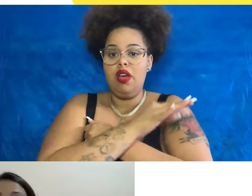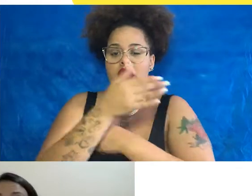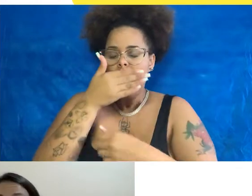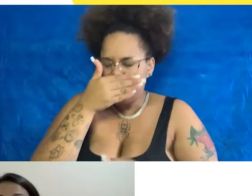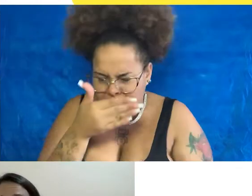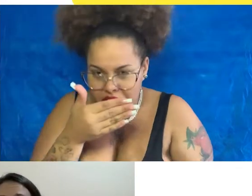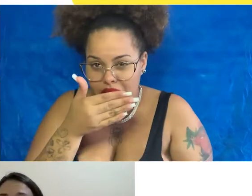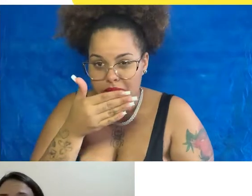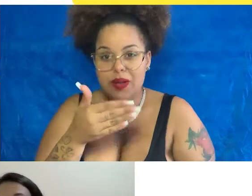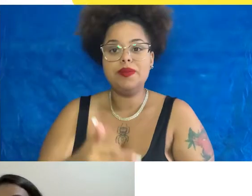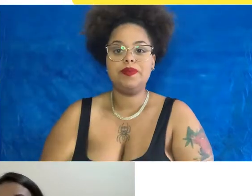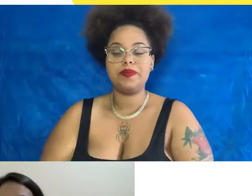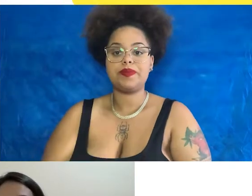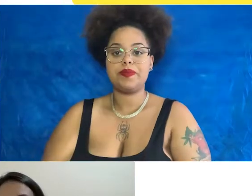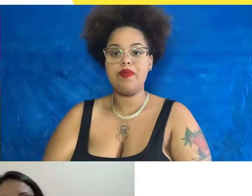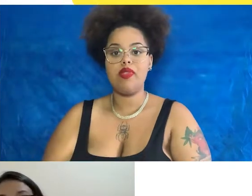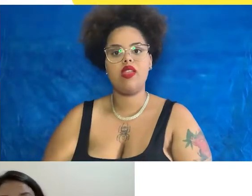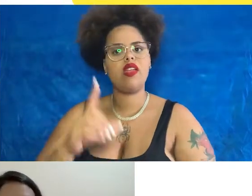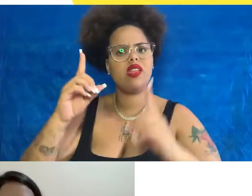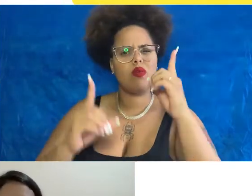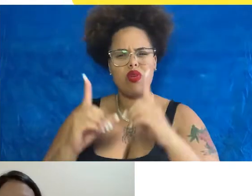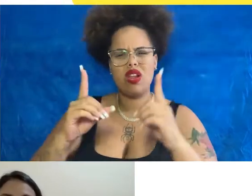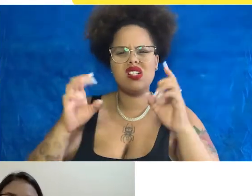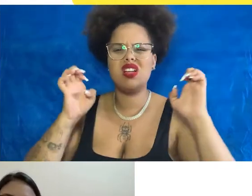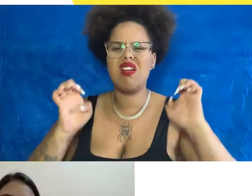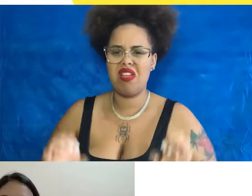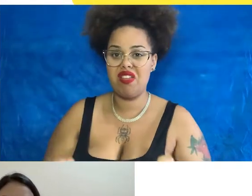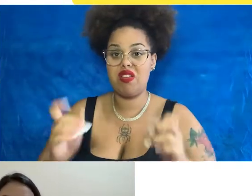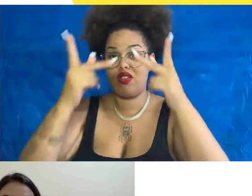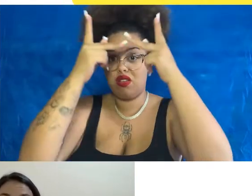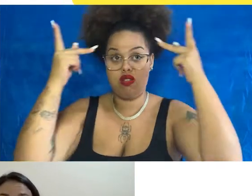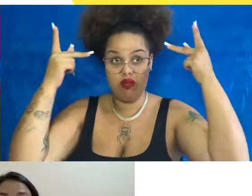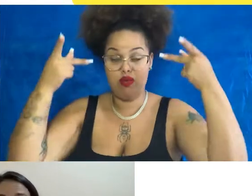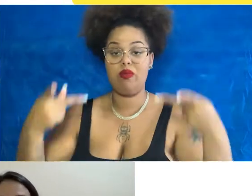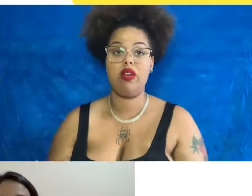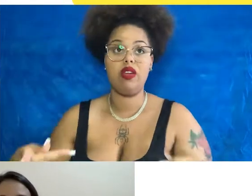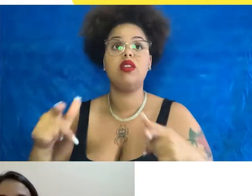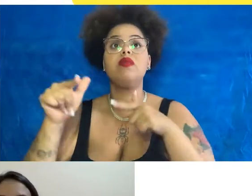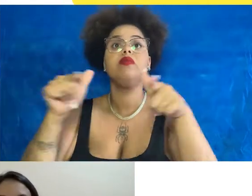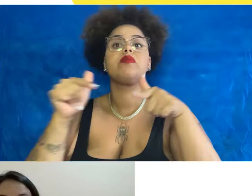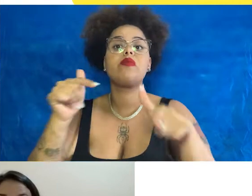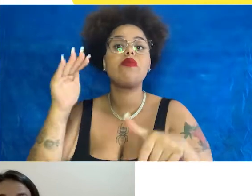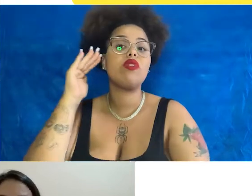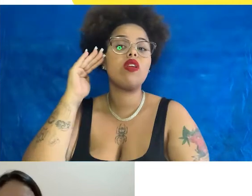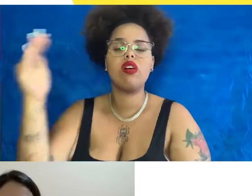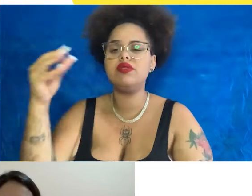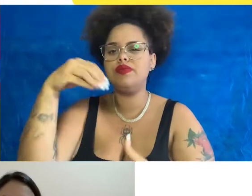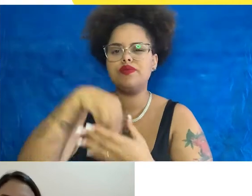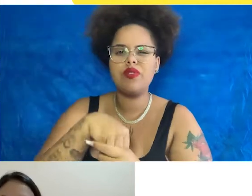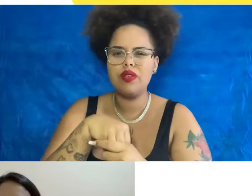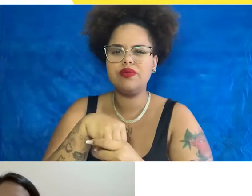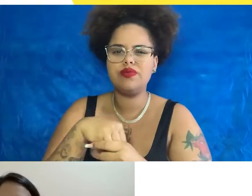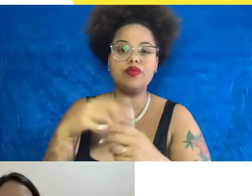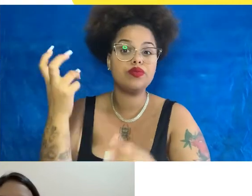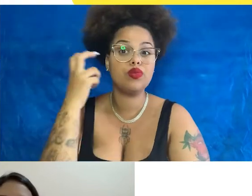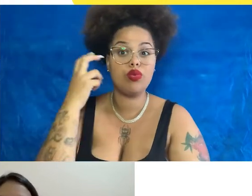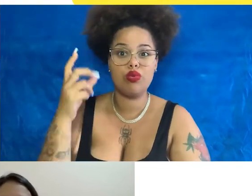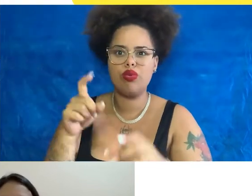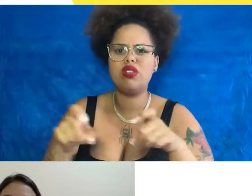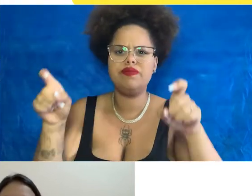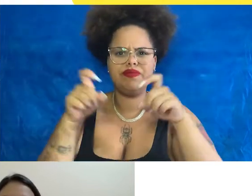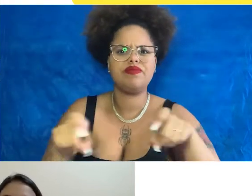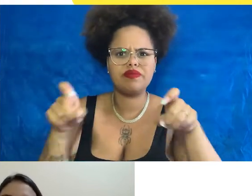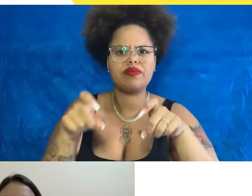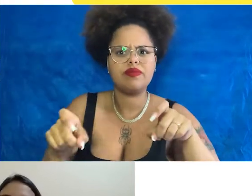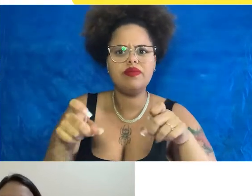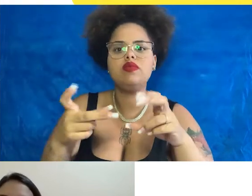forma democrática, ética e humana, né? A gente trabalhando principalmente nesse meio da cultura digital, a